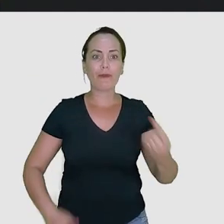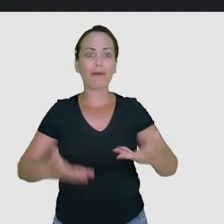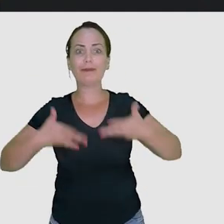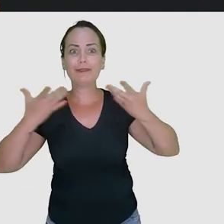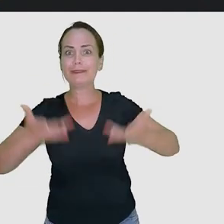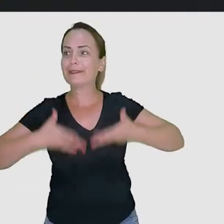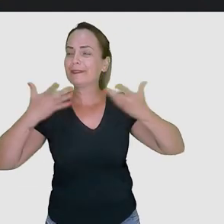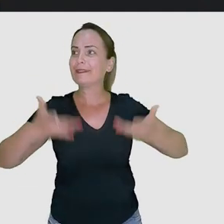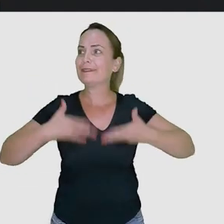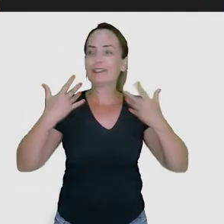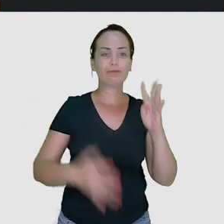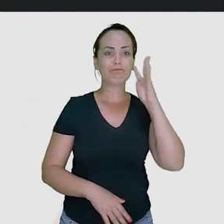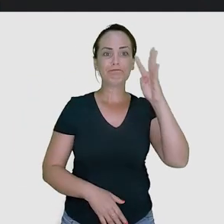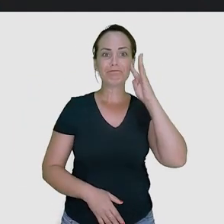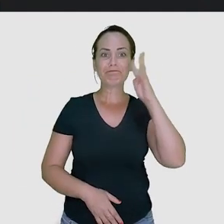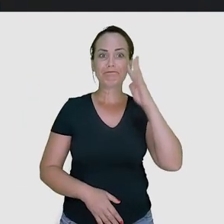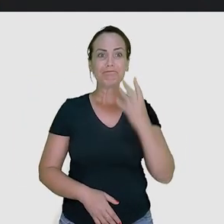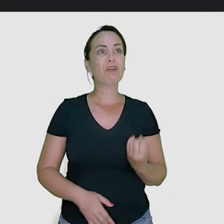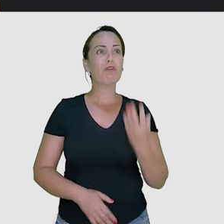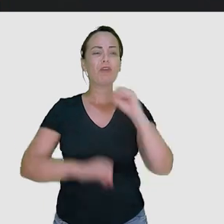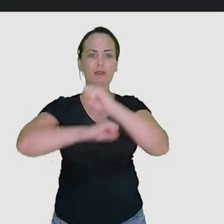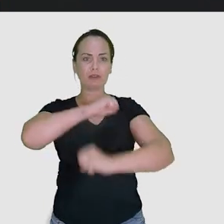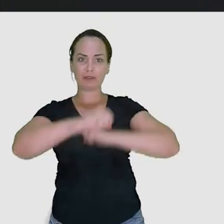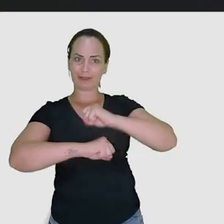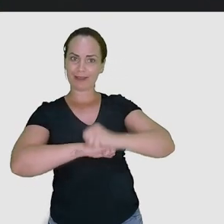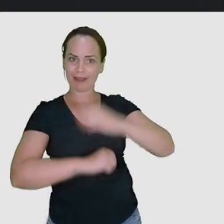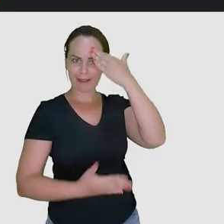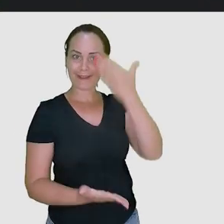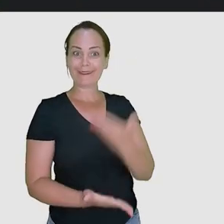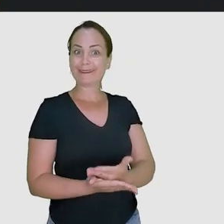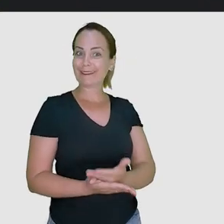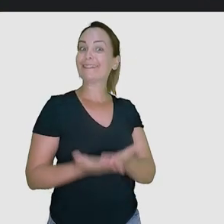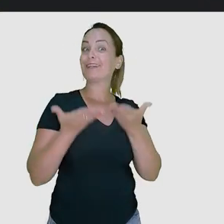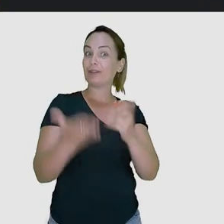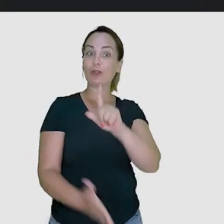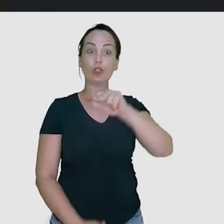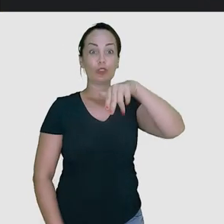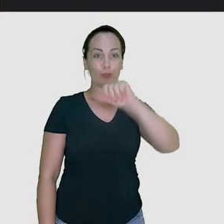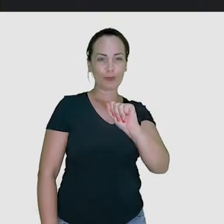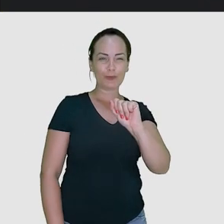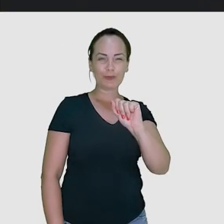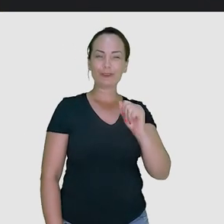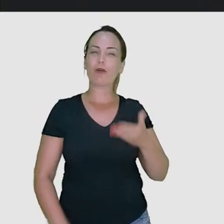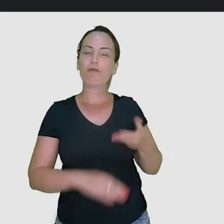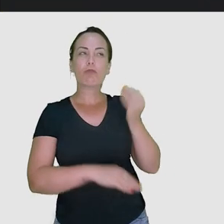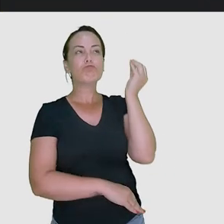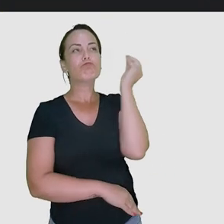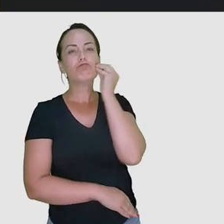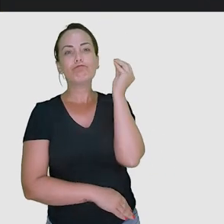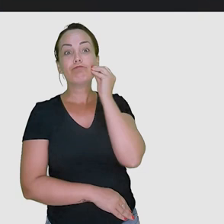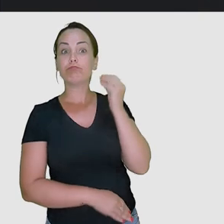contaram uma experiência única e cheia de aventura envolvendo uma viagem no nosso sistema solar. Acreditam? Pois